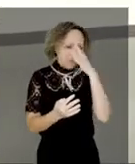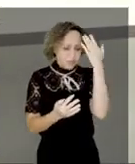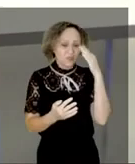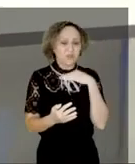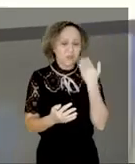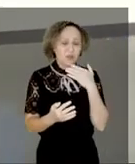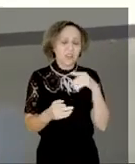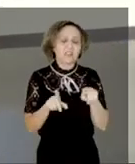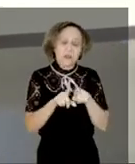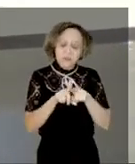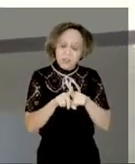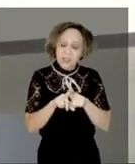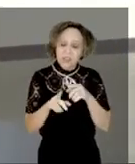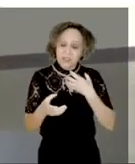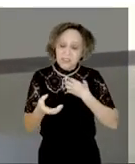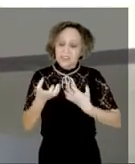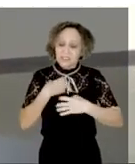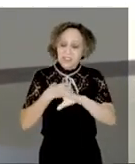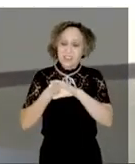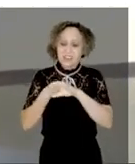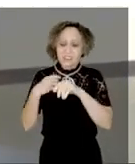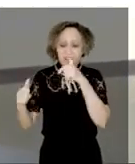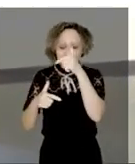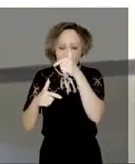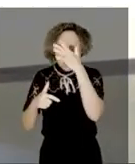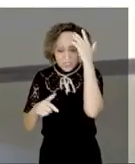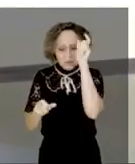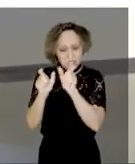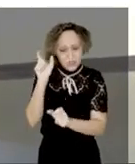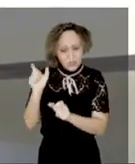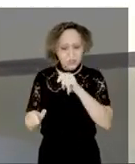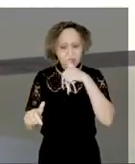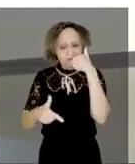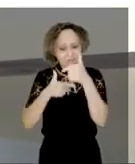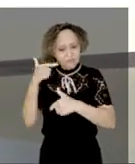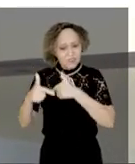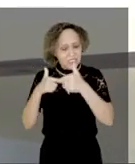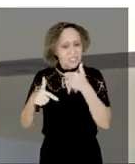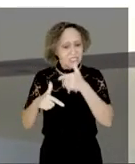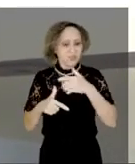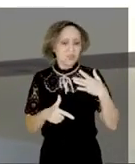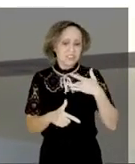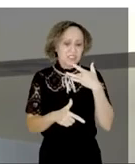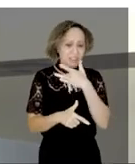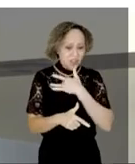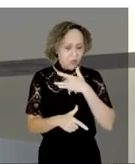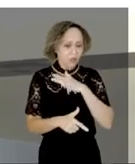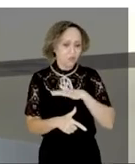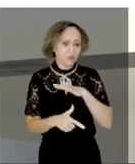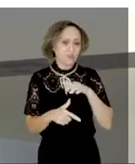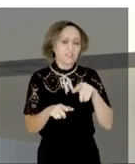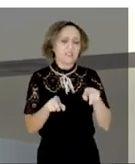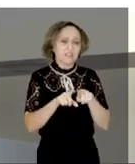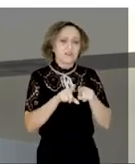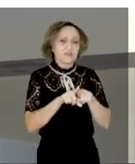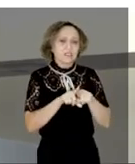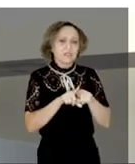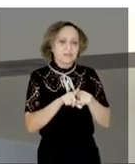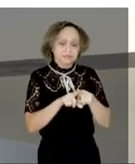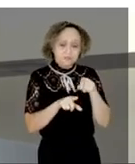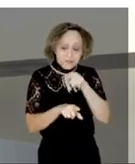Quero também dizer boas-vindas a todos e a todas. Vocês estão presentes no solo